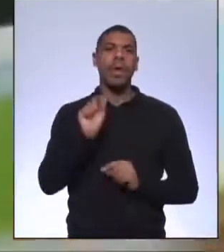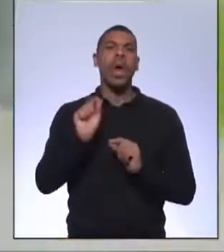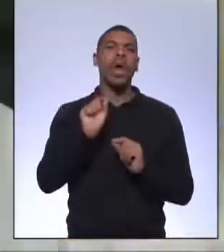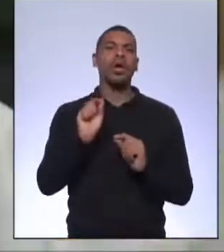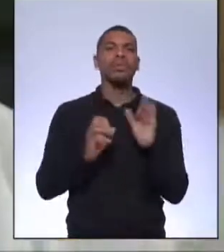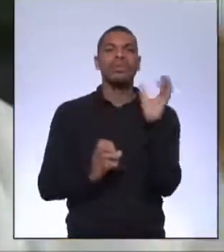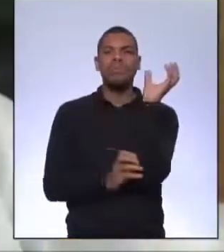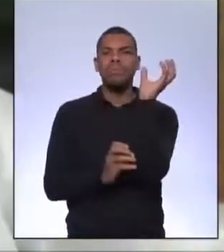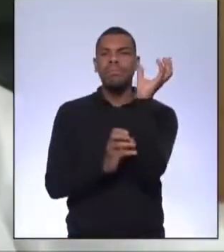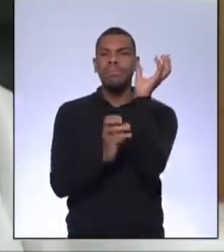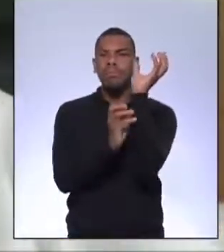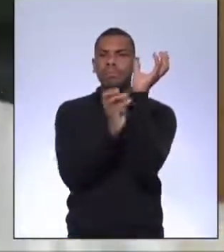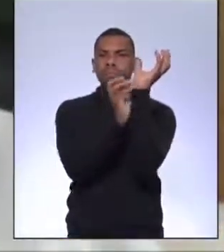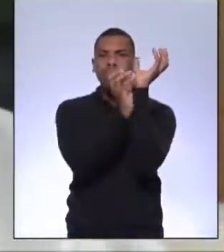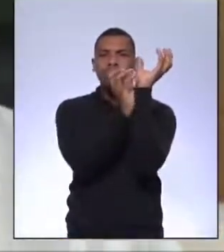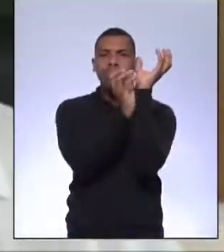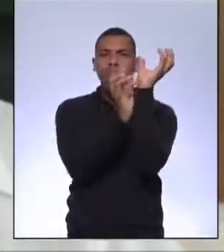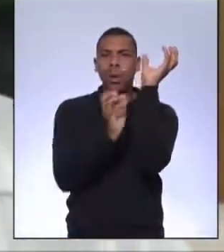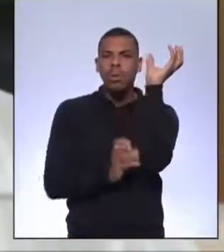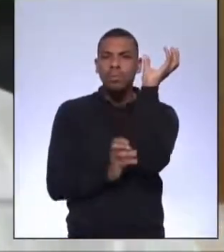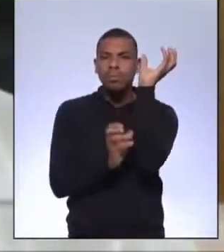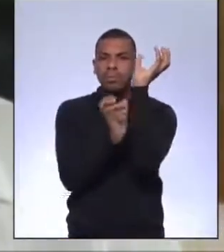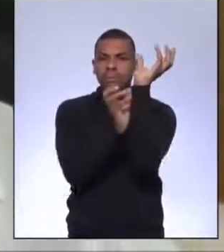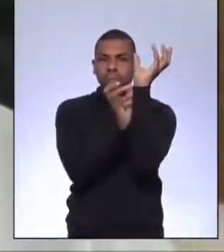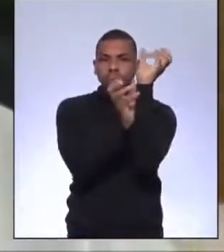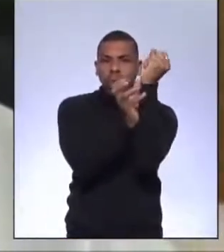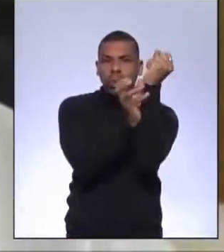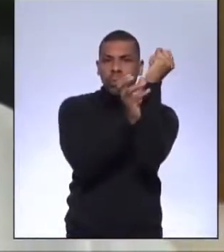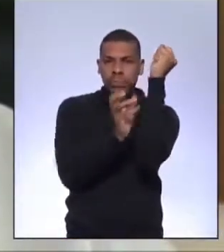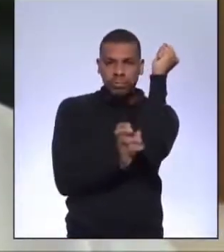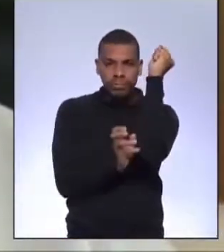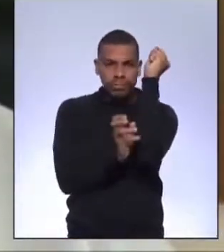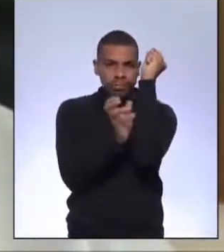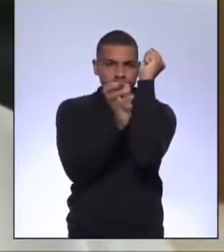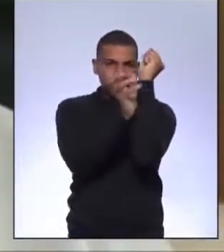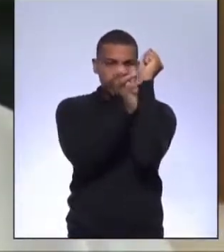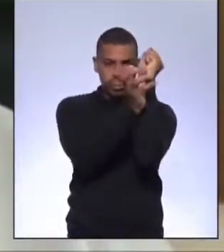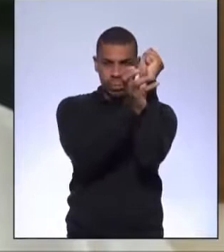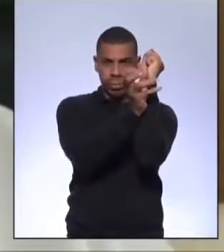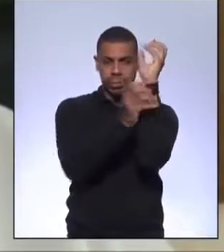Cerrado, tá bom? Então, ó, se a gente for